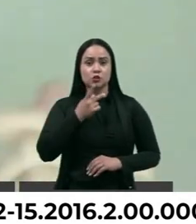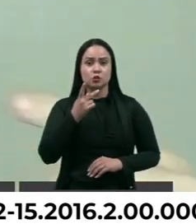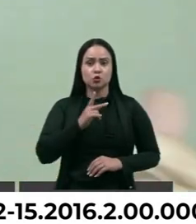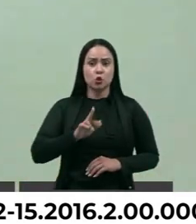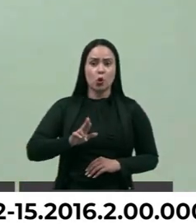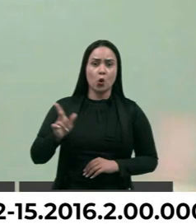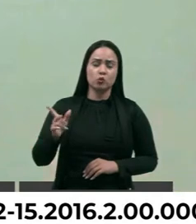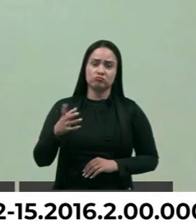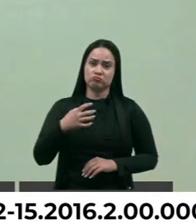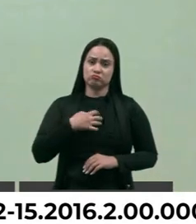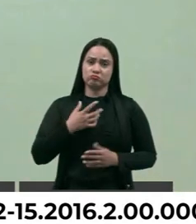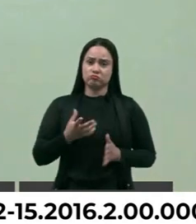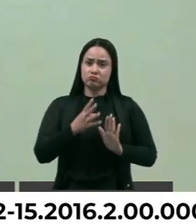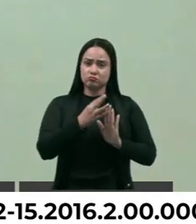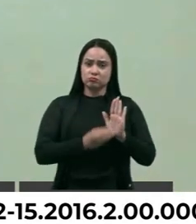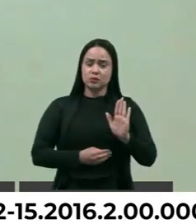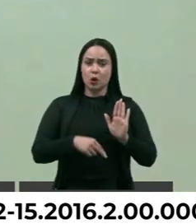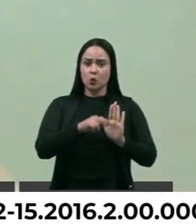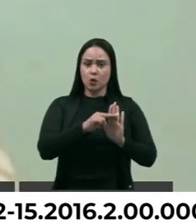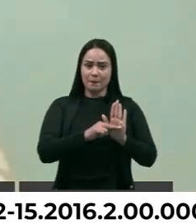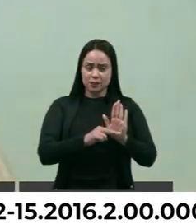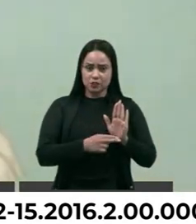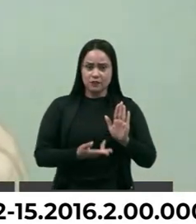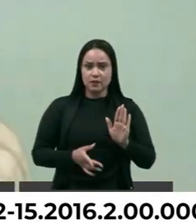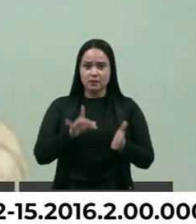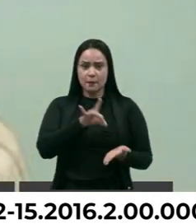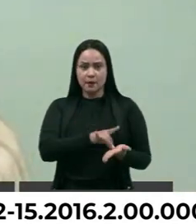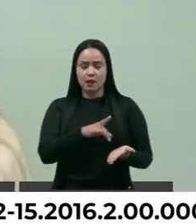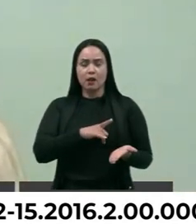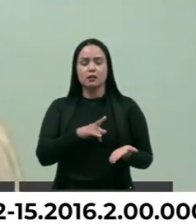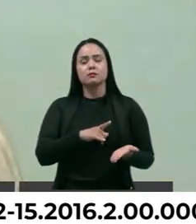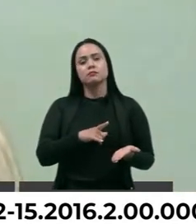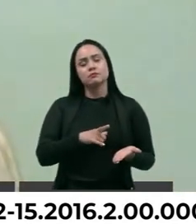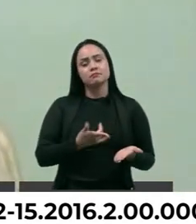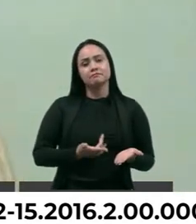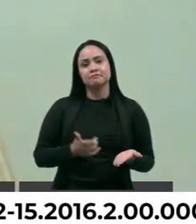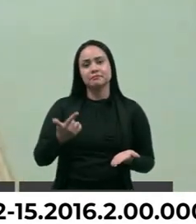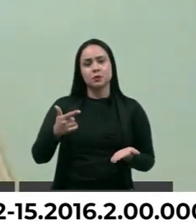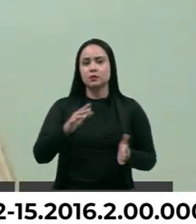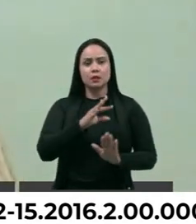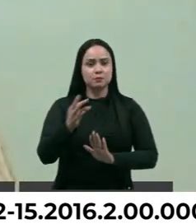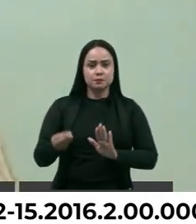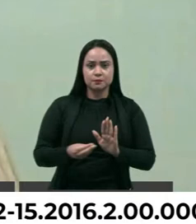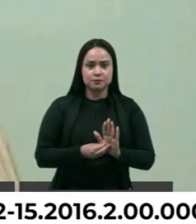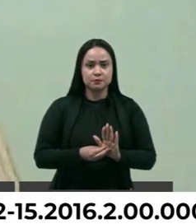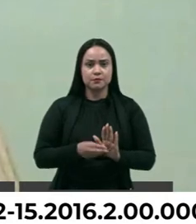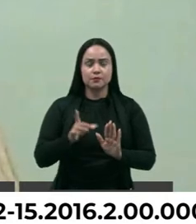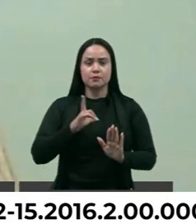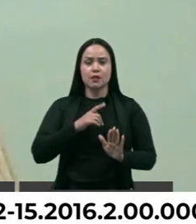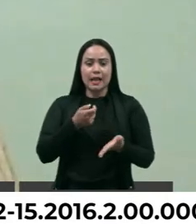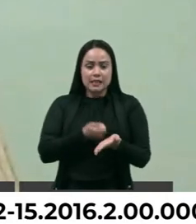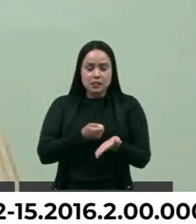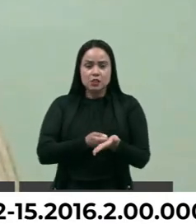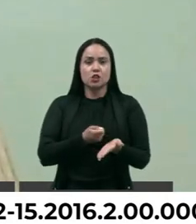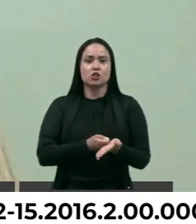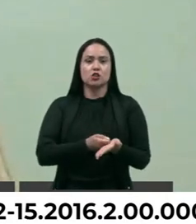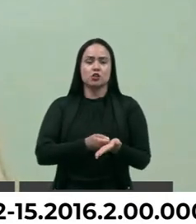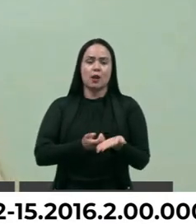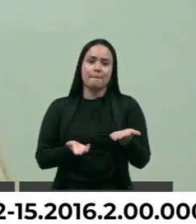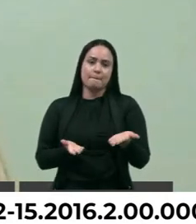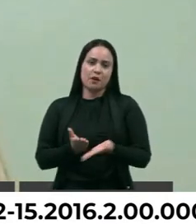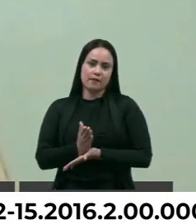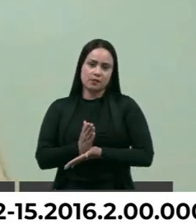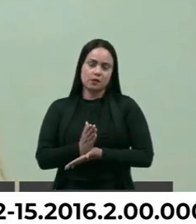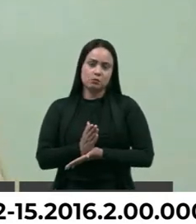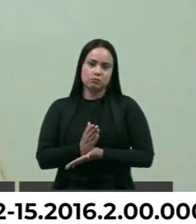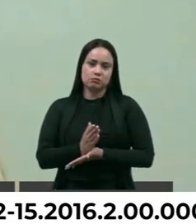forma, as disposições normativas aplicáveis à espécie não incluem a exigência de aprovação